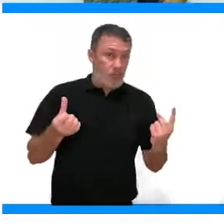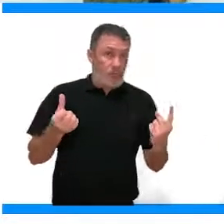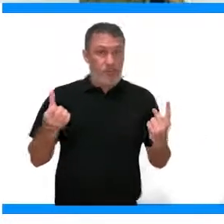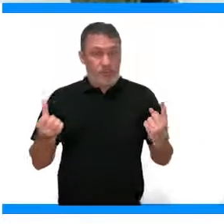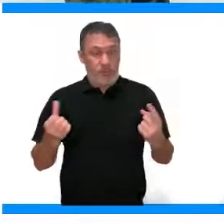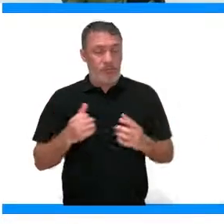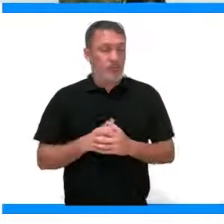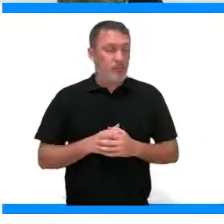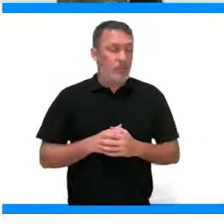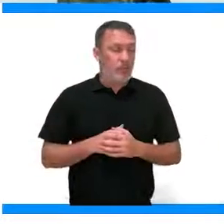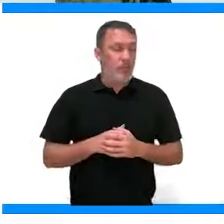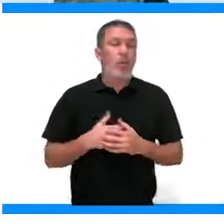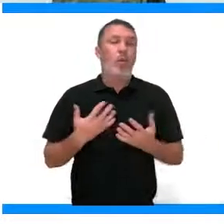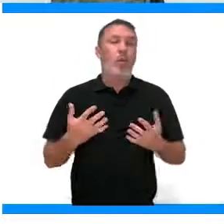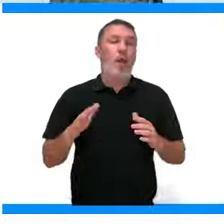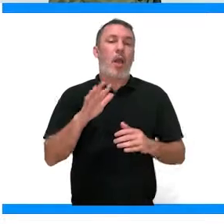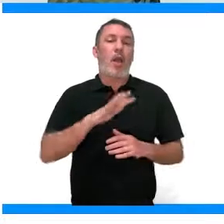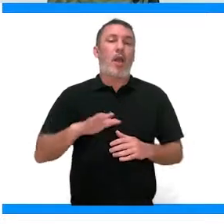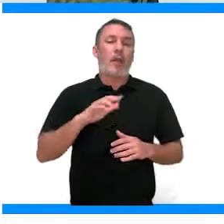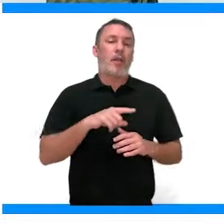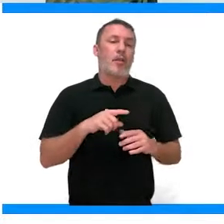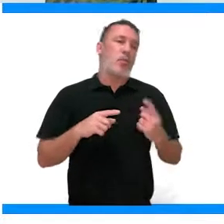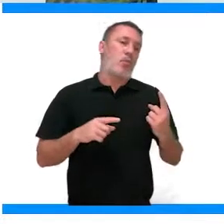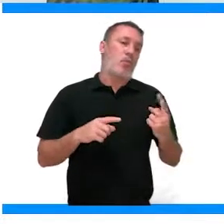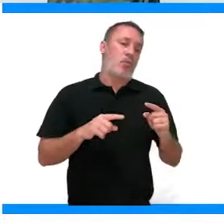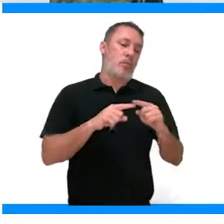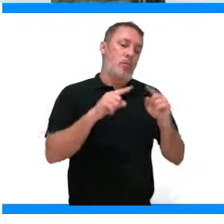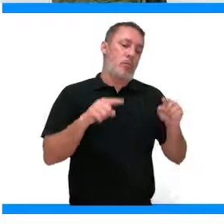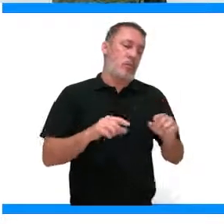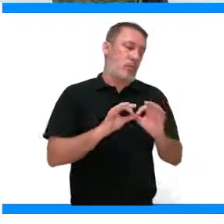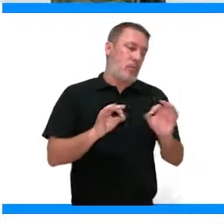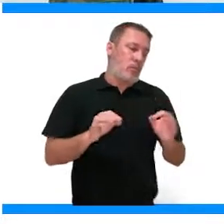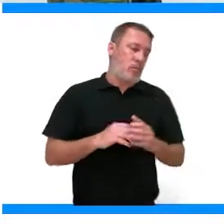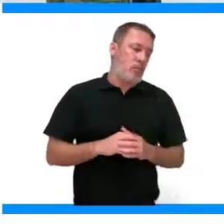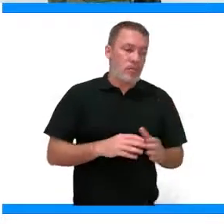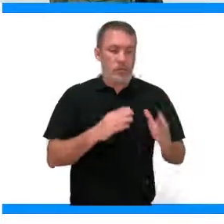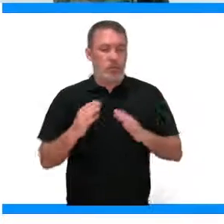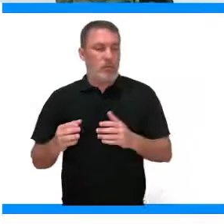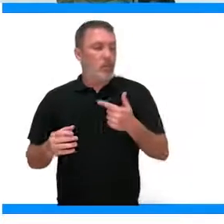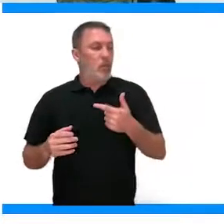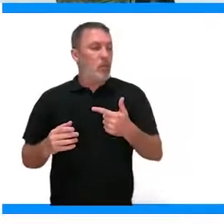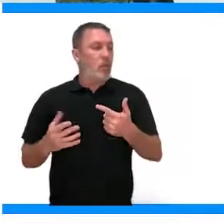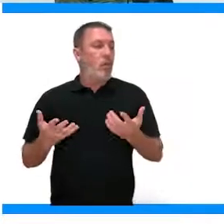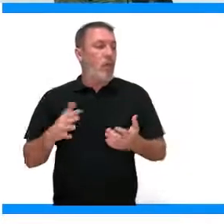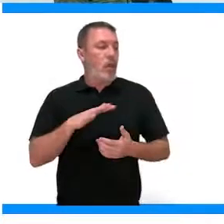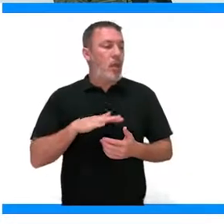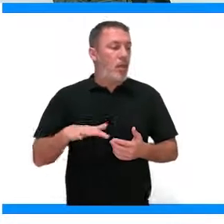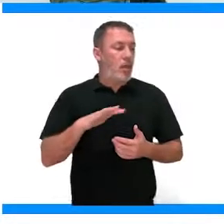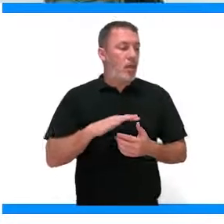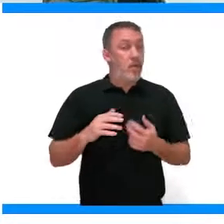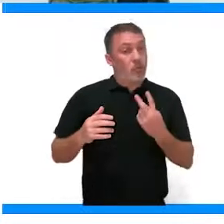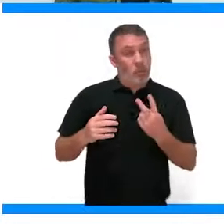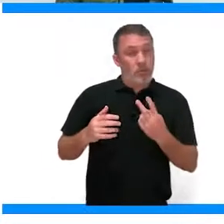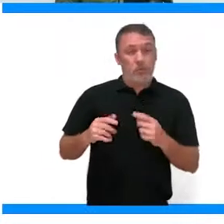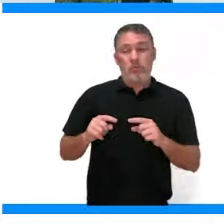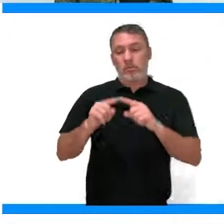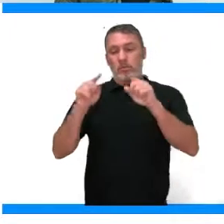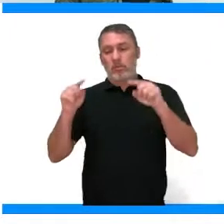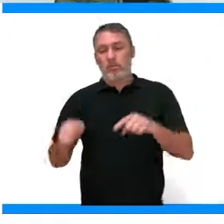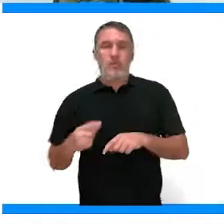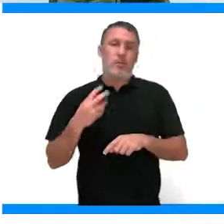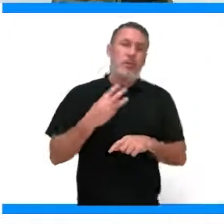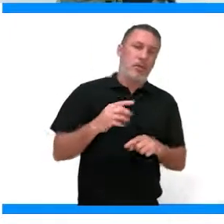Qual é a área do quadrado de lado 1? 1 vezes 1, 1. Quadrado de lado 2, qual é a área? 2 vezes 2,